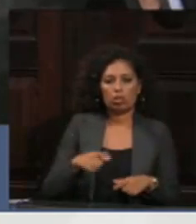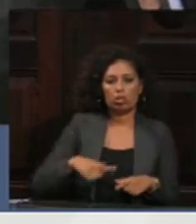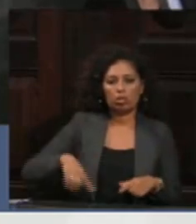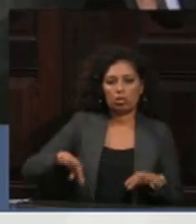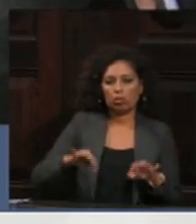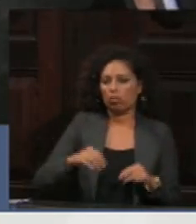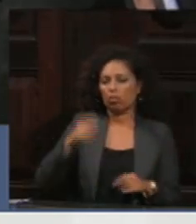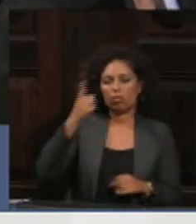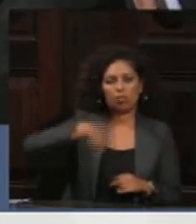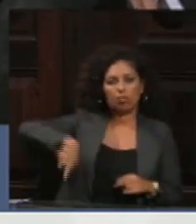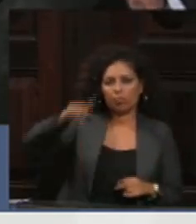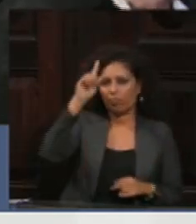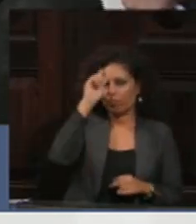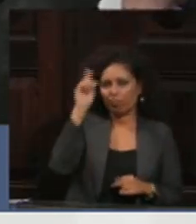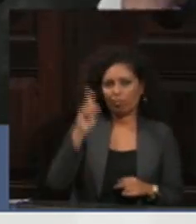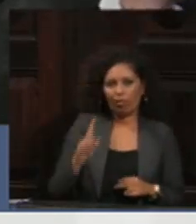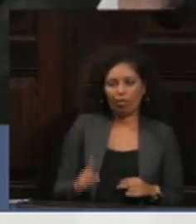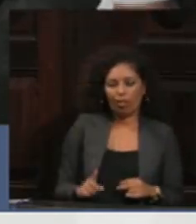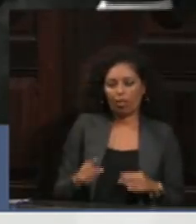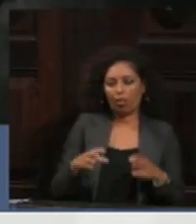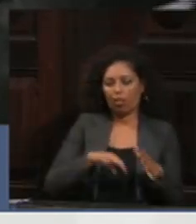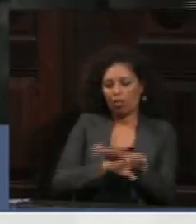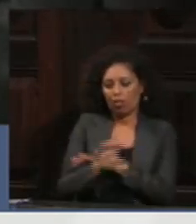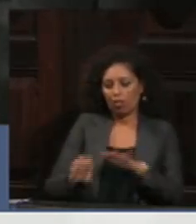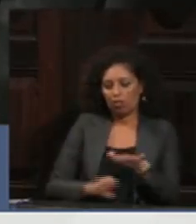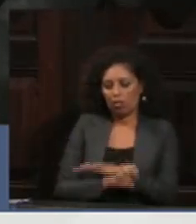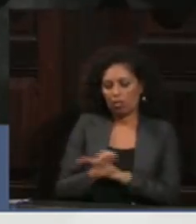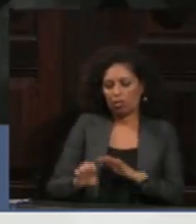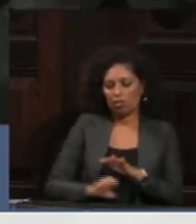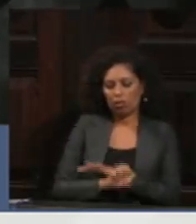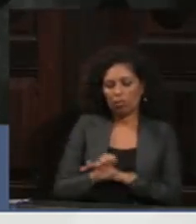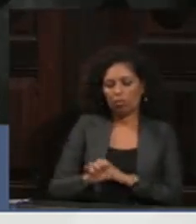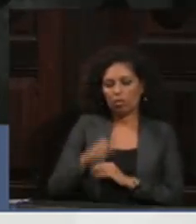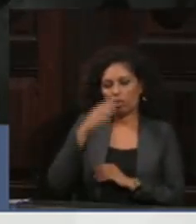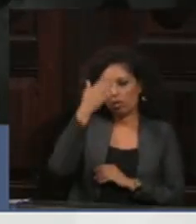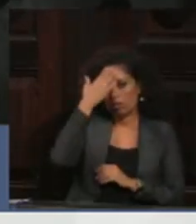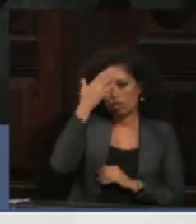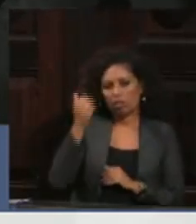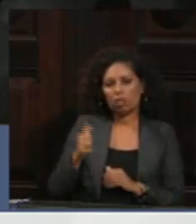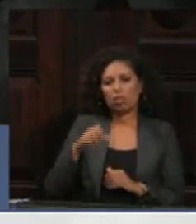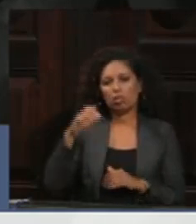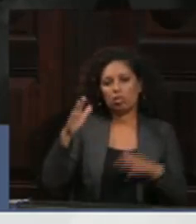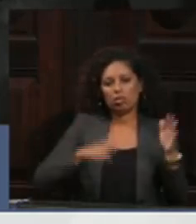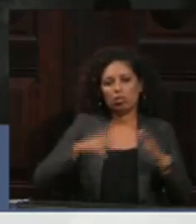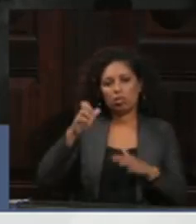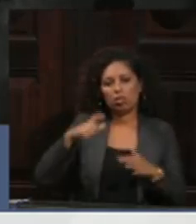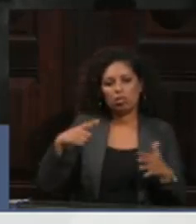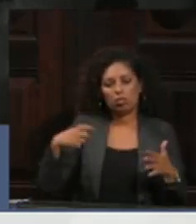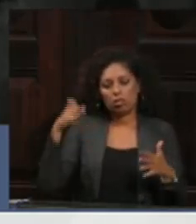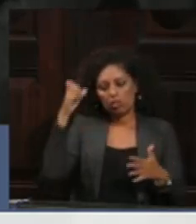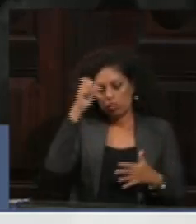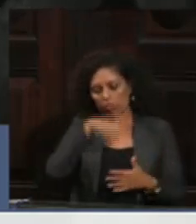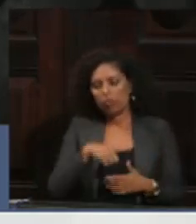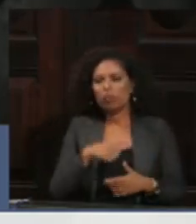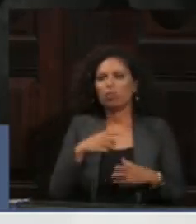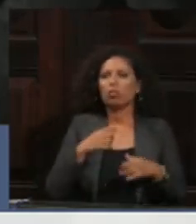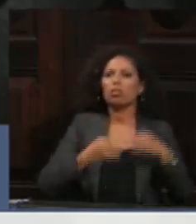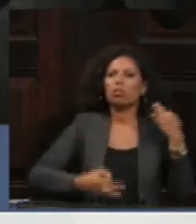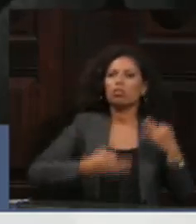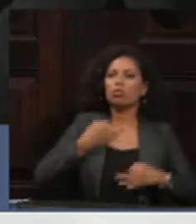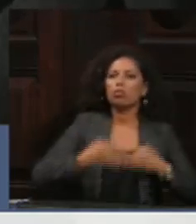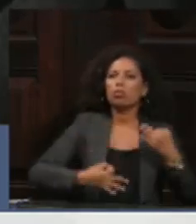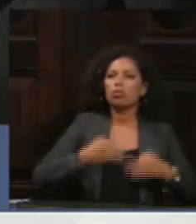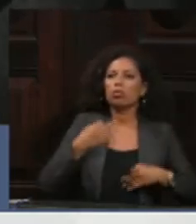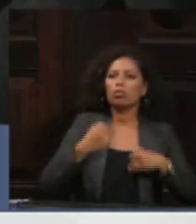difícil, deputado Max, você conviver com essa série de burocracia, com a Justiça do Trabalho, que muitas